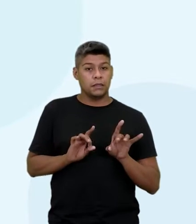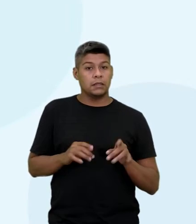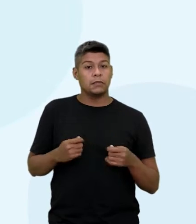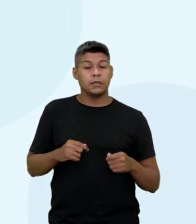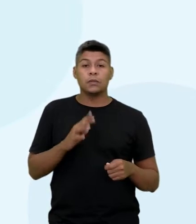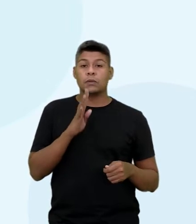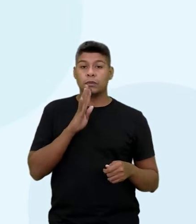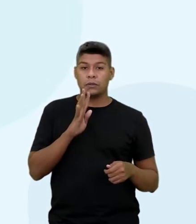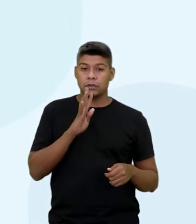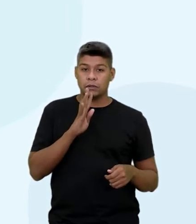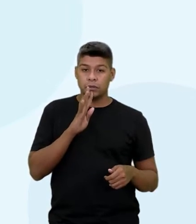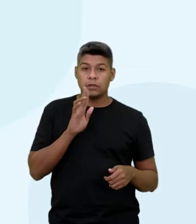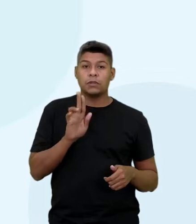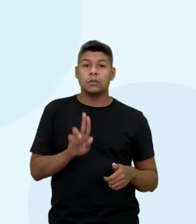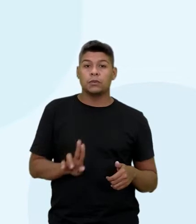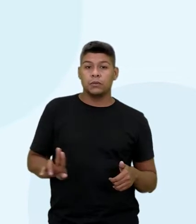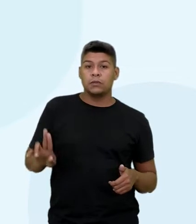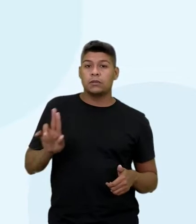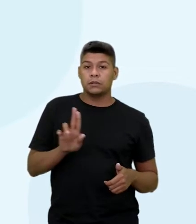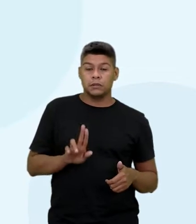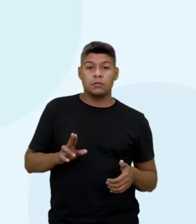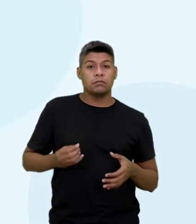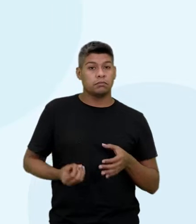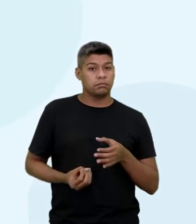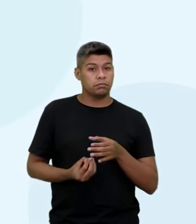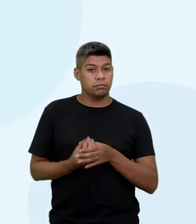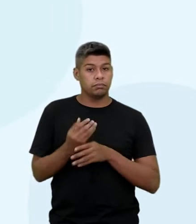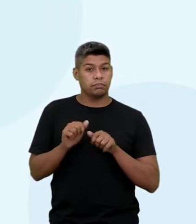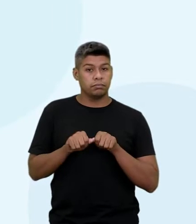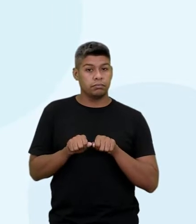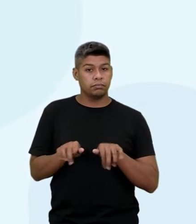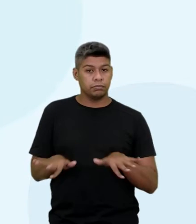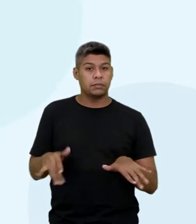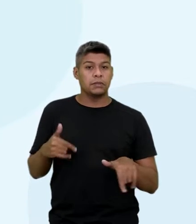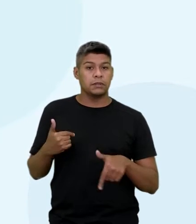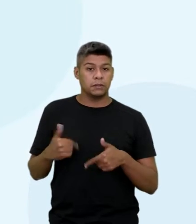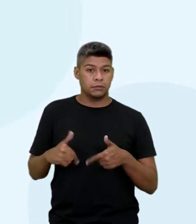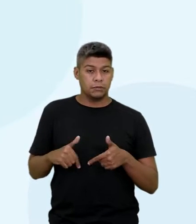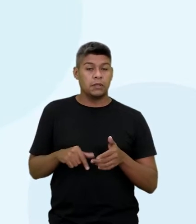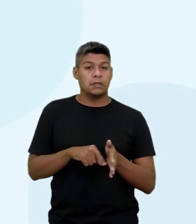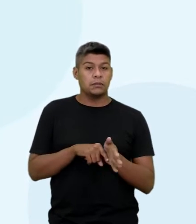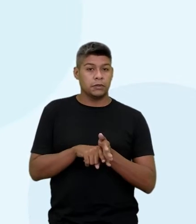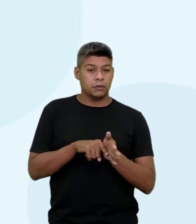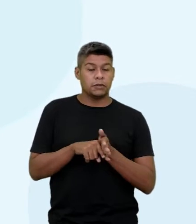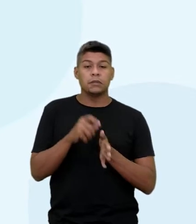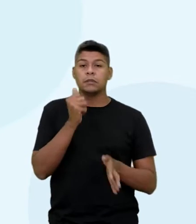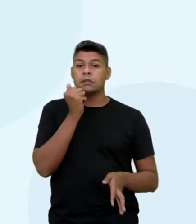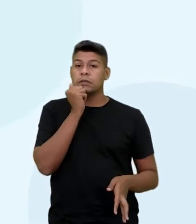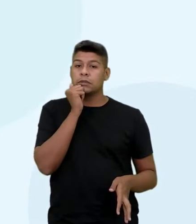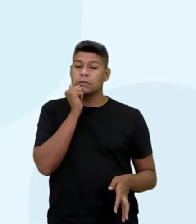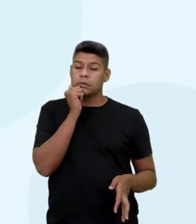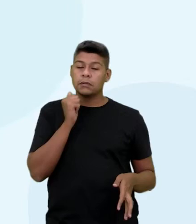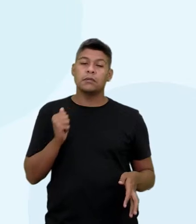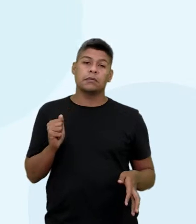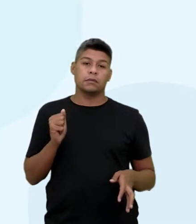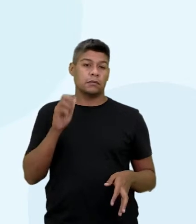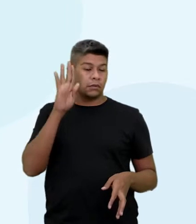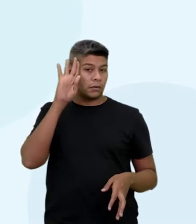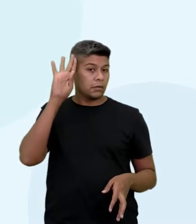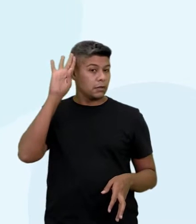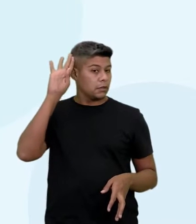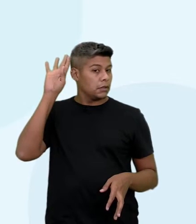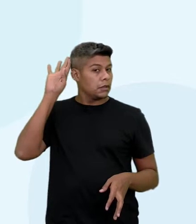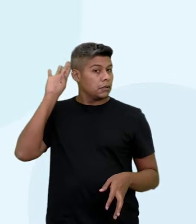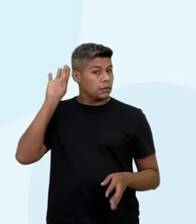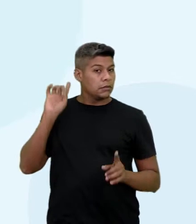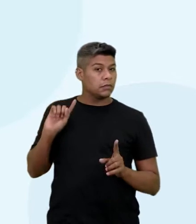e utilizar a fim de realizar a publicação de um trabalho de pesquisa, científico, acadêmico, etc., com a devida